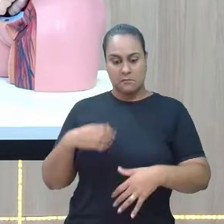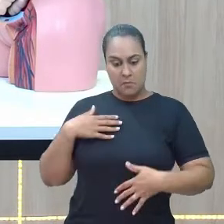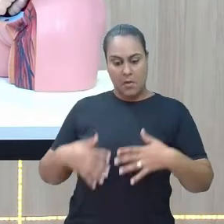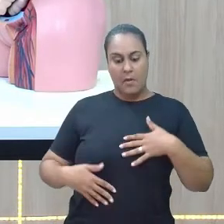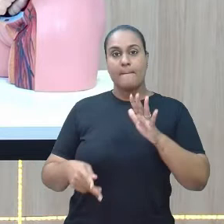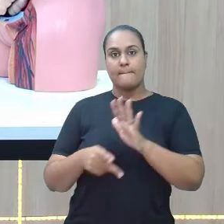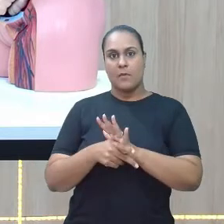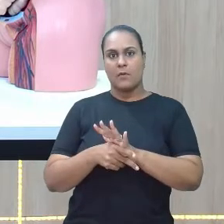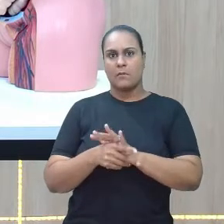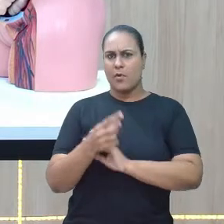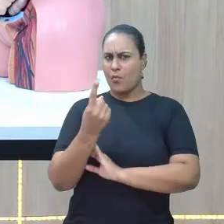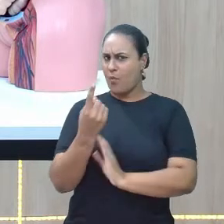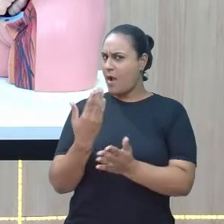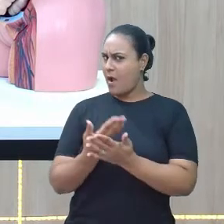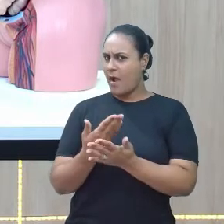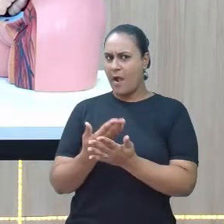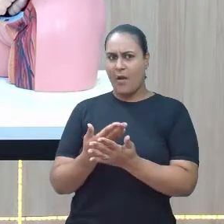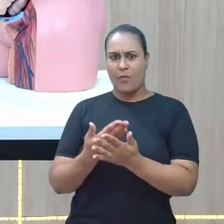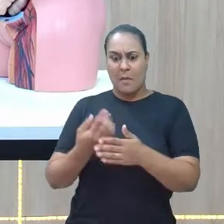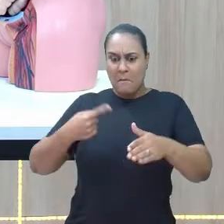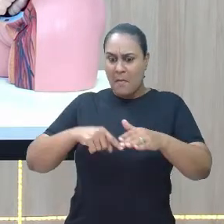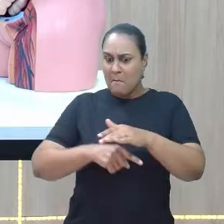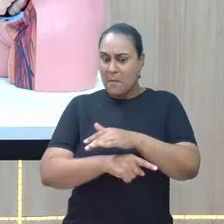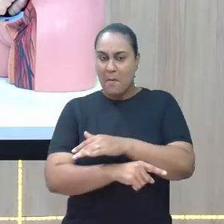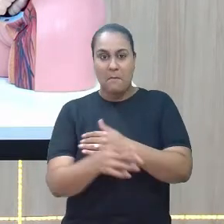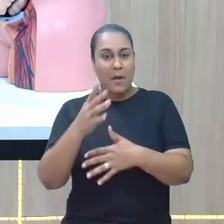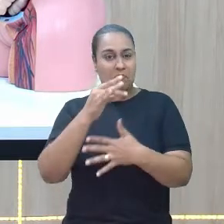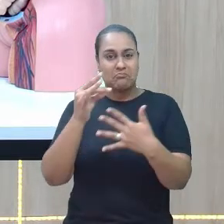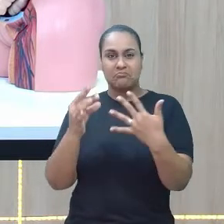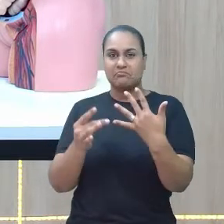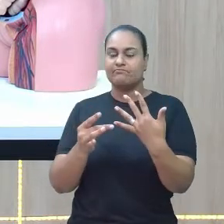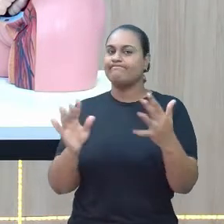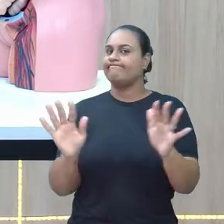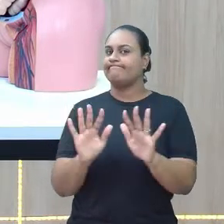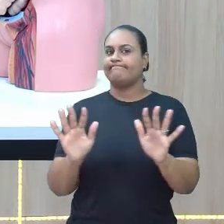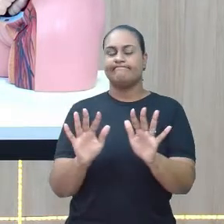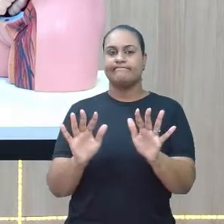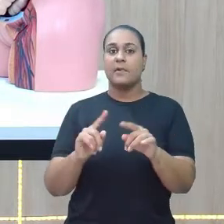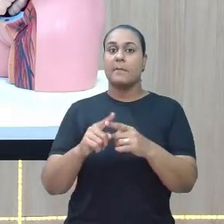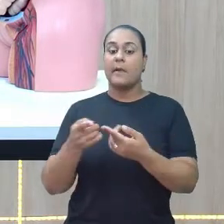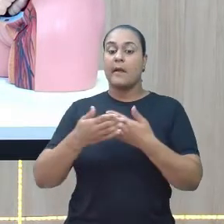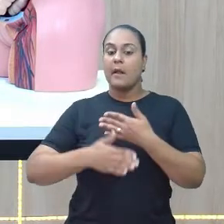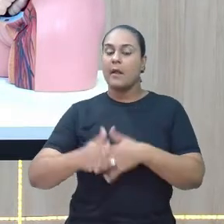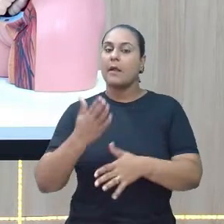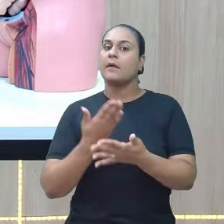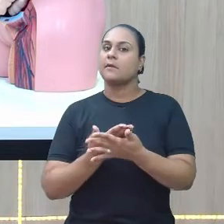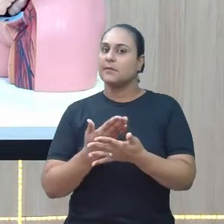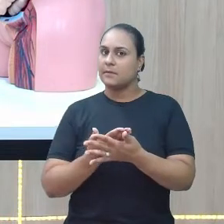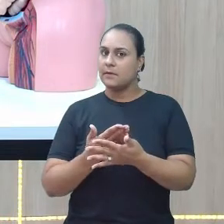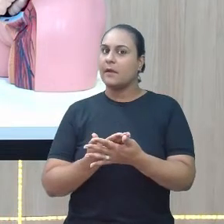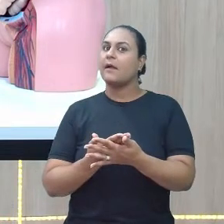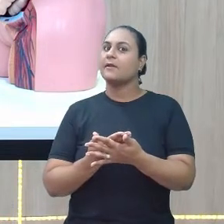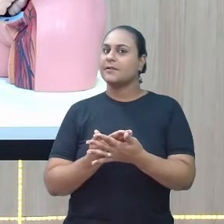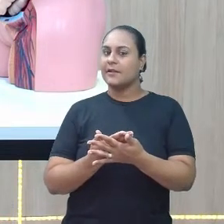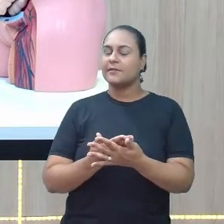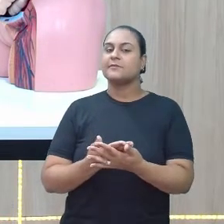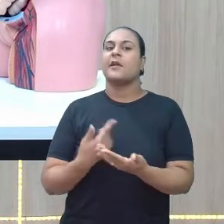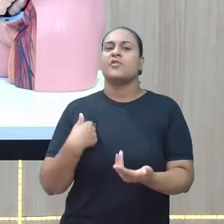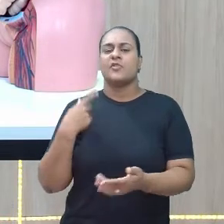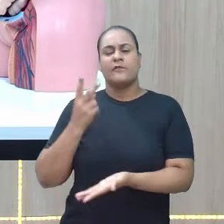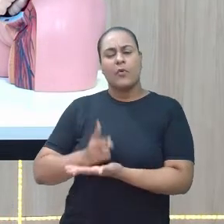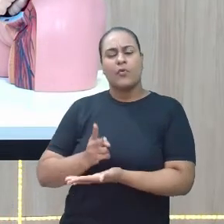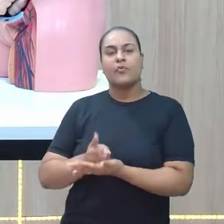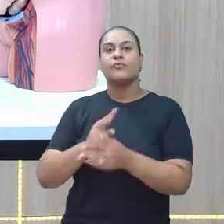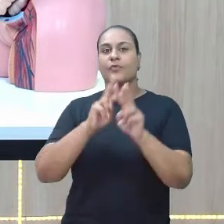porque em uma aula não vai dar para a gente ver todos os sistemas, mas nas próximas aulas vamos ficar trabalhando